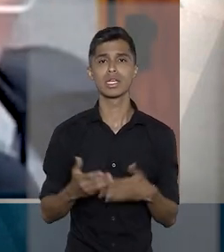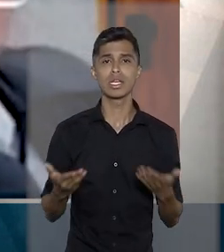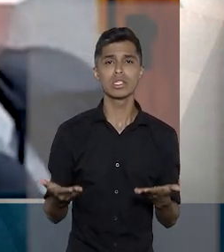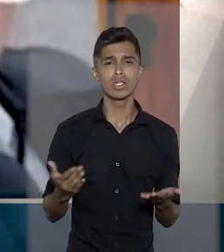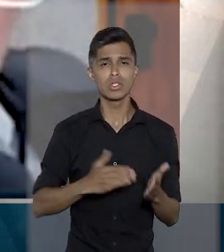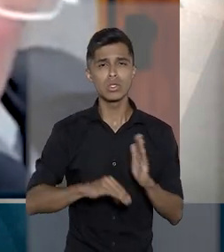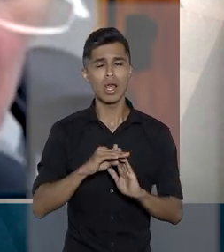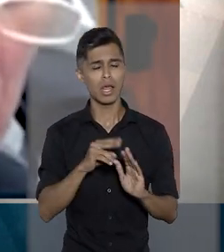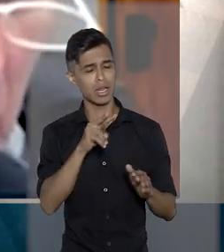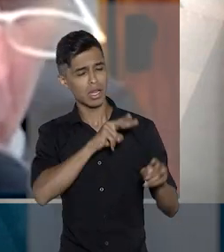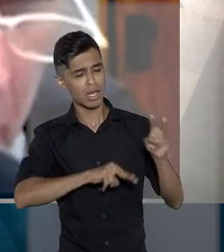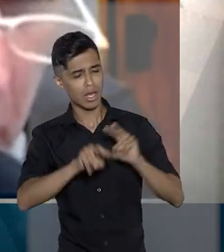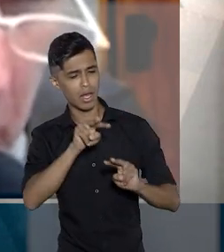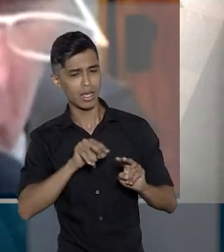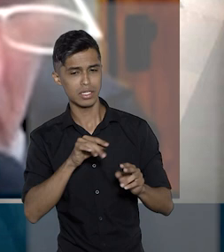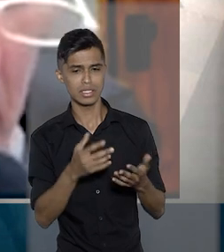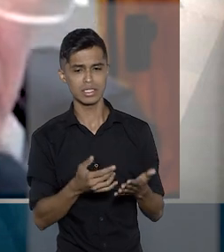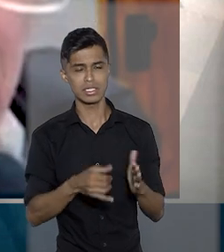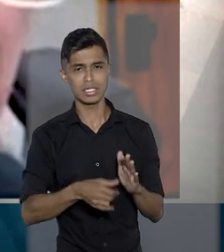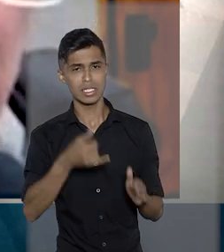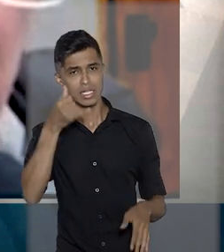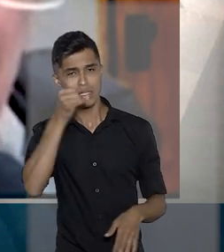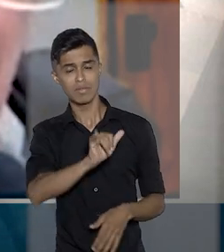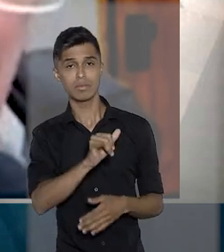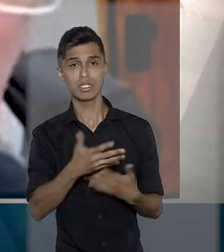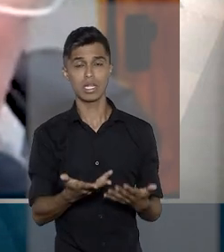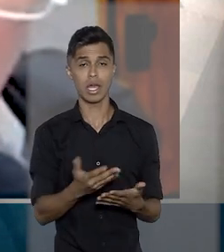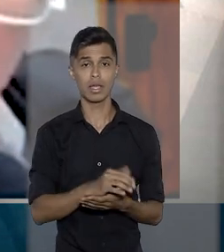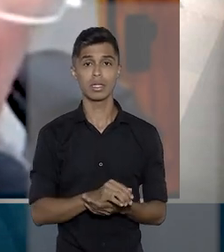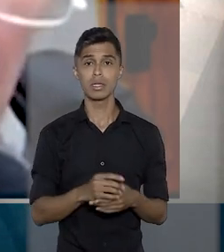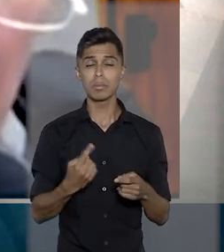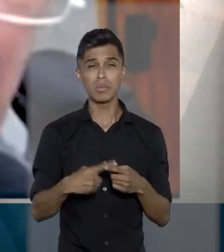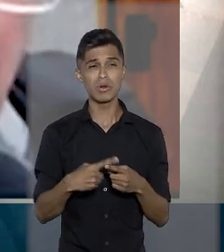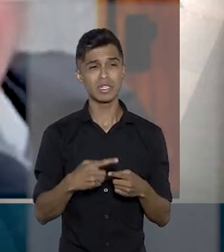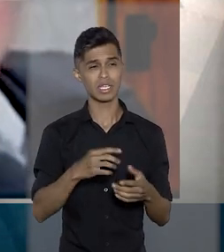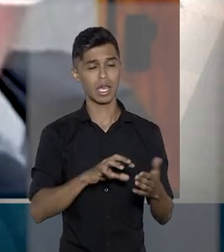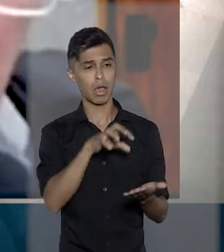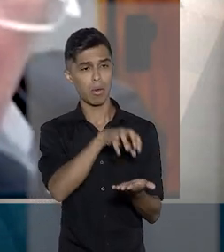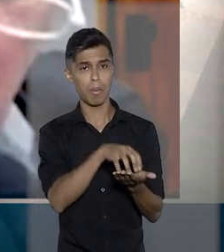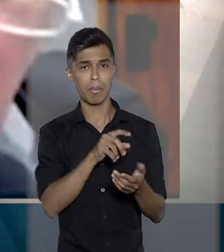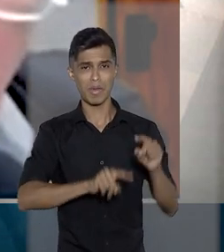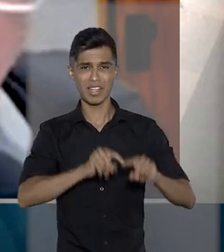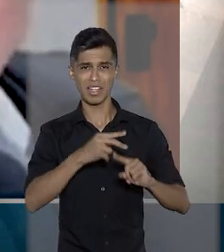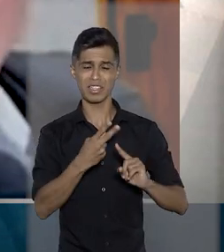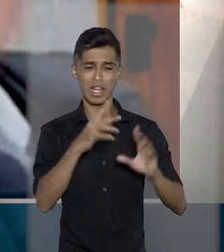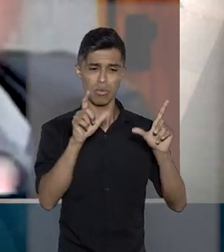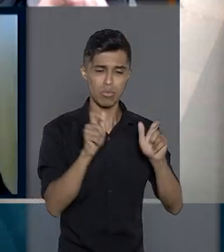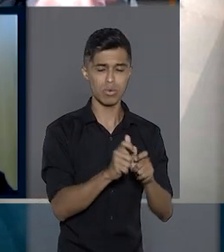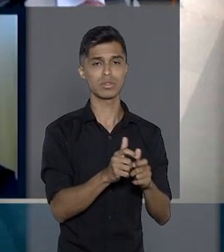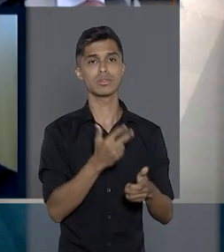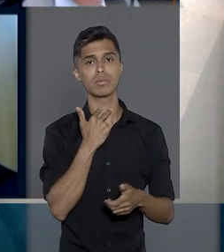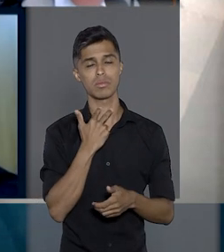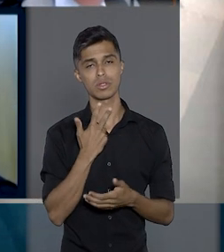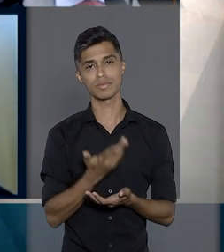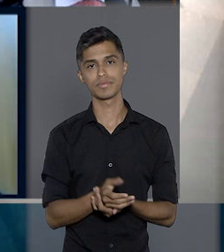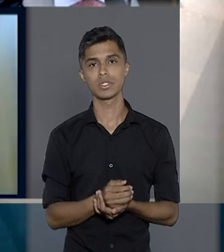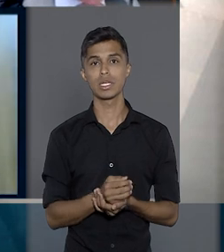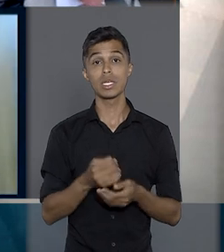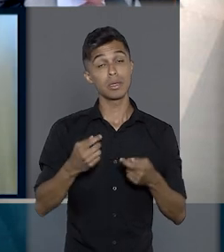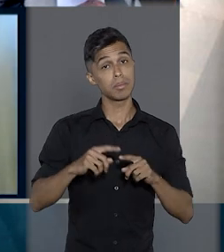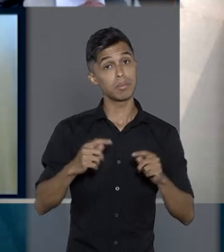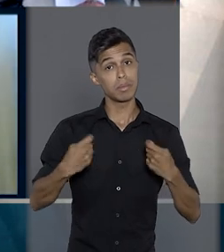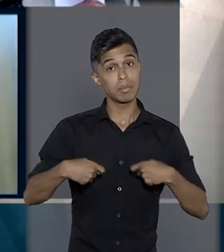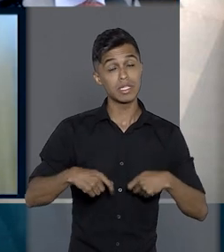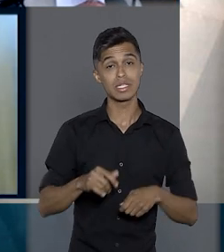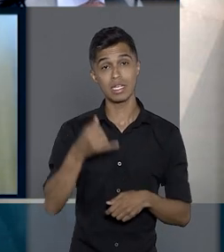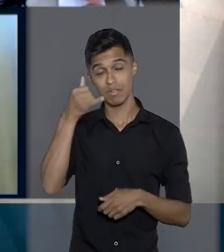jurisprudência no sentido de impedir atos judiciais passíveis de reduzir o patrimônio da empresa em recuperação o objetivo é